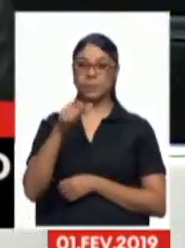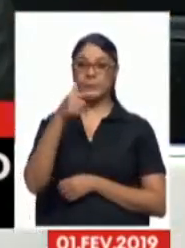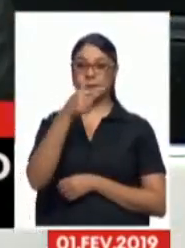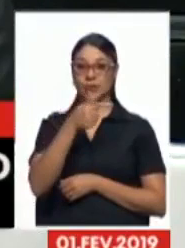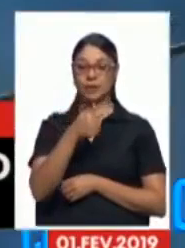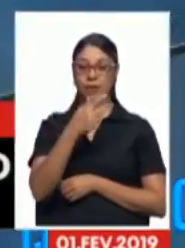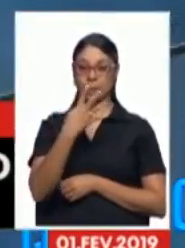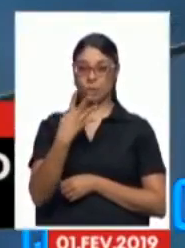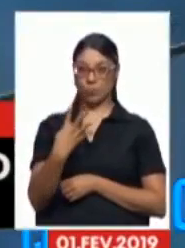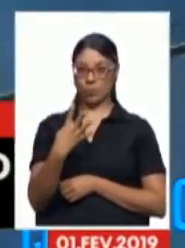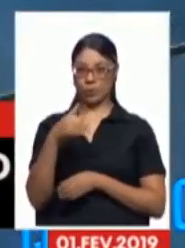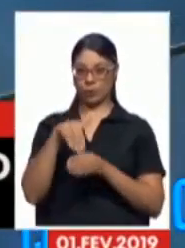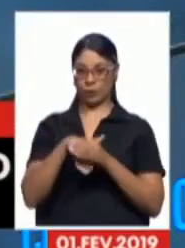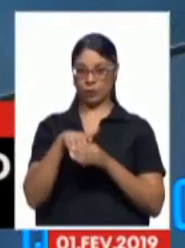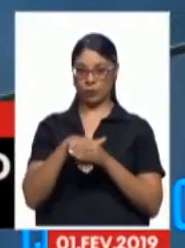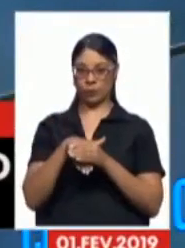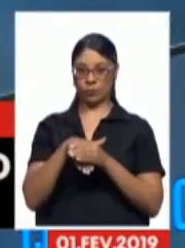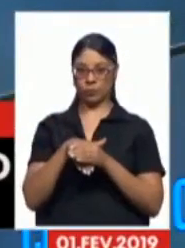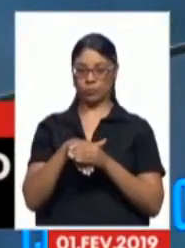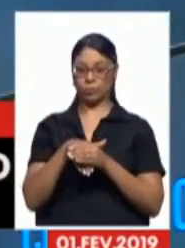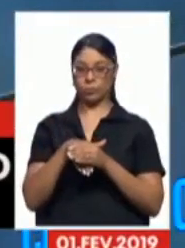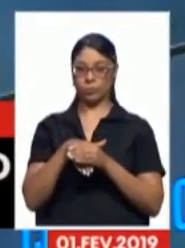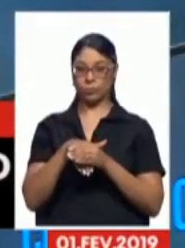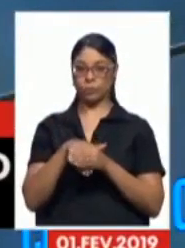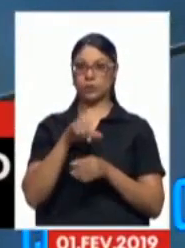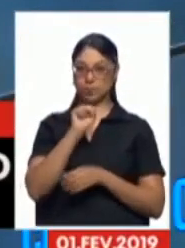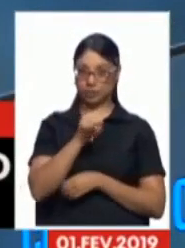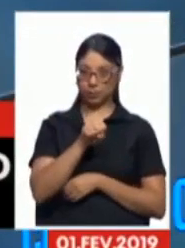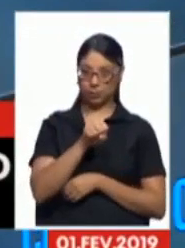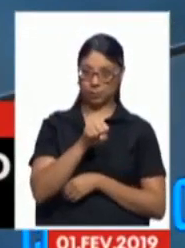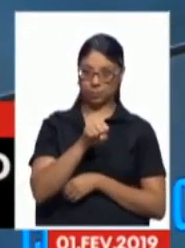74 votos, 74 votos sim,